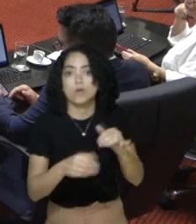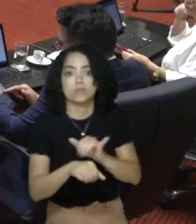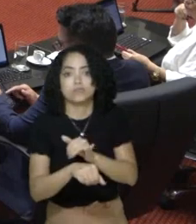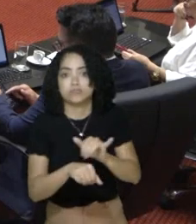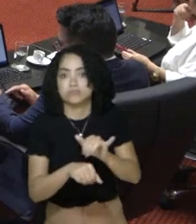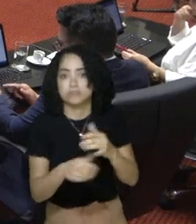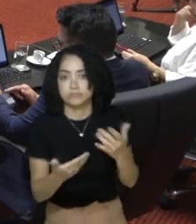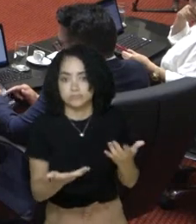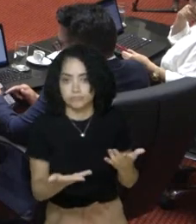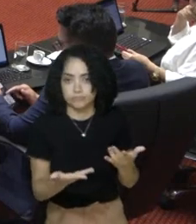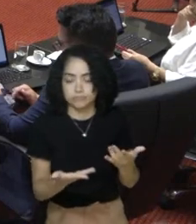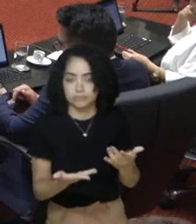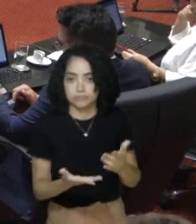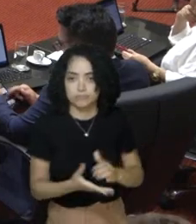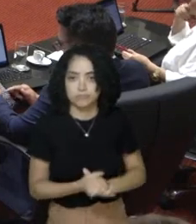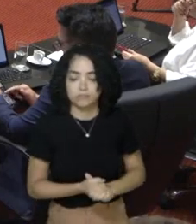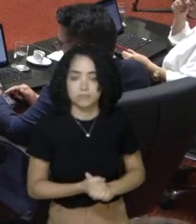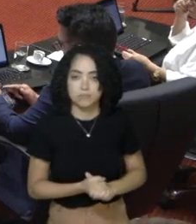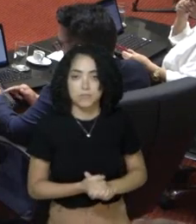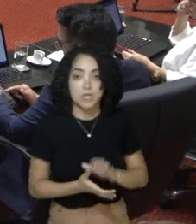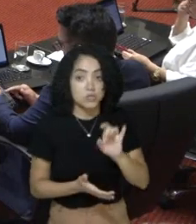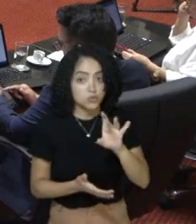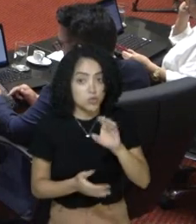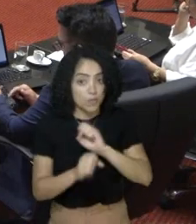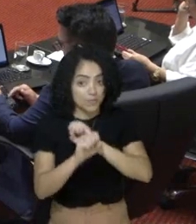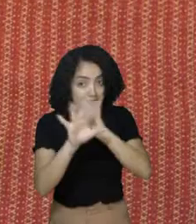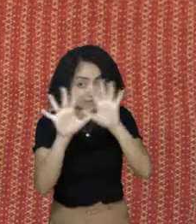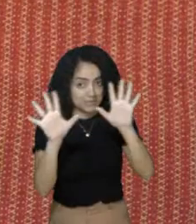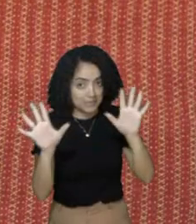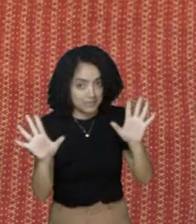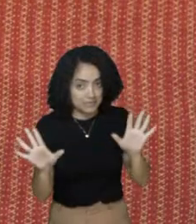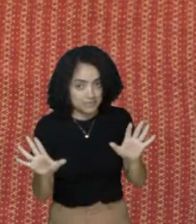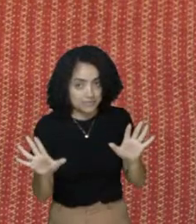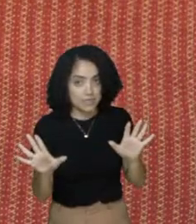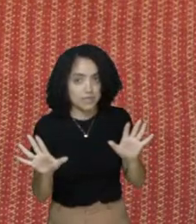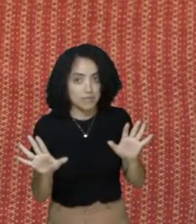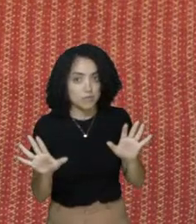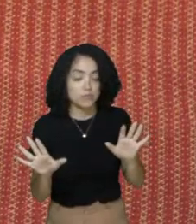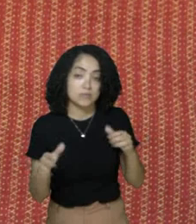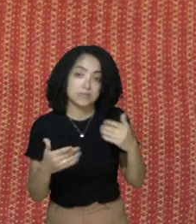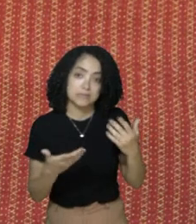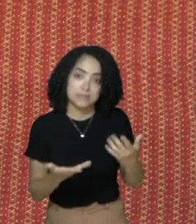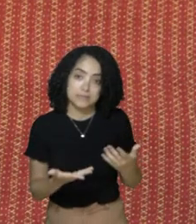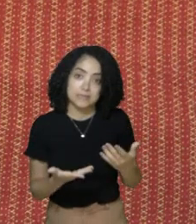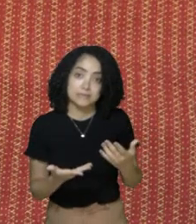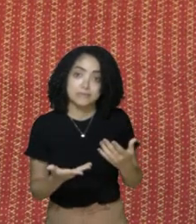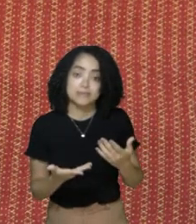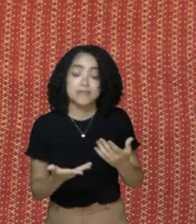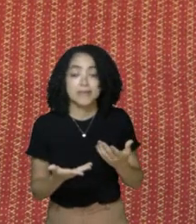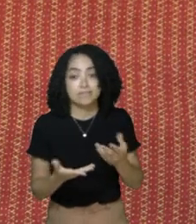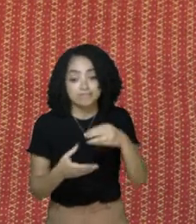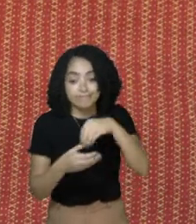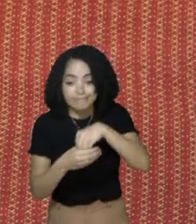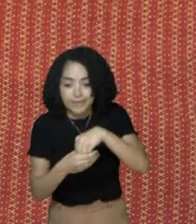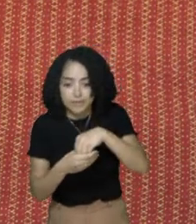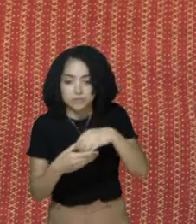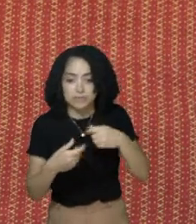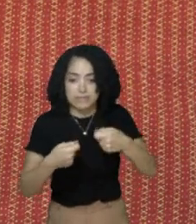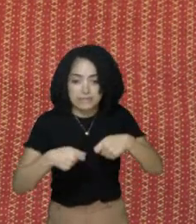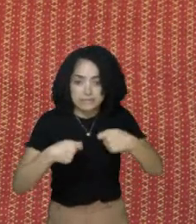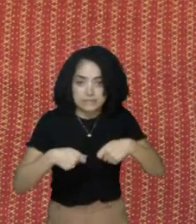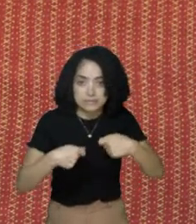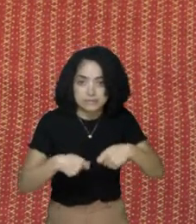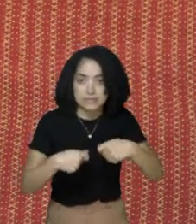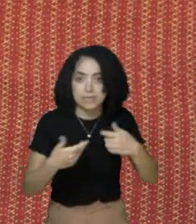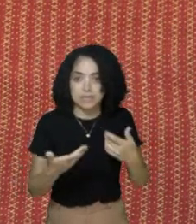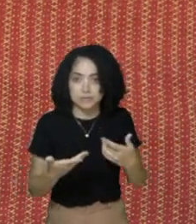É complicado. Deputado. Presidente, só para esclarecer, daí tem as atipicidades dentro da necessidade do interesse